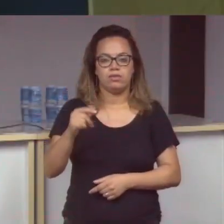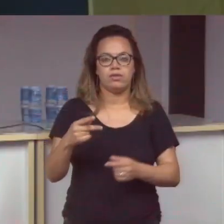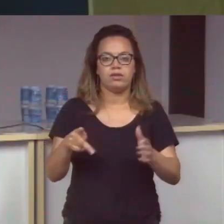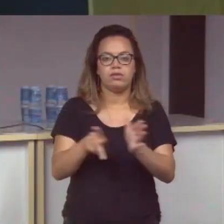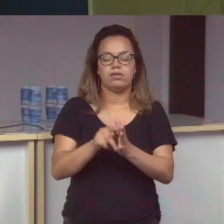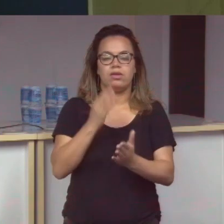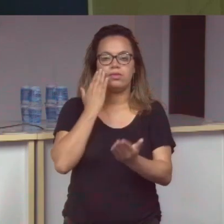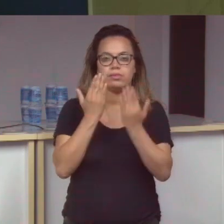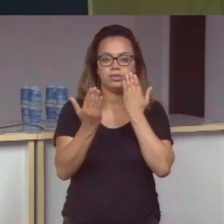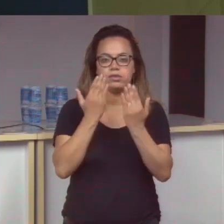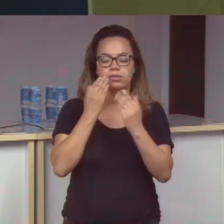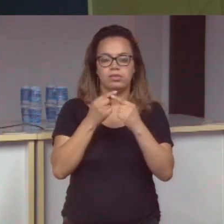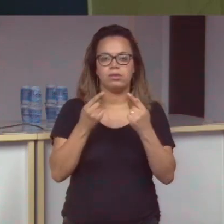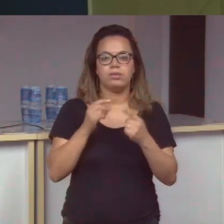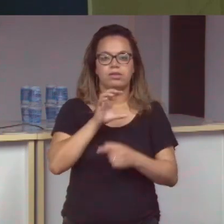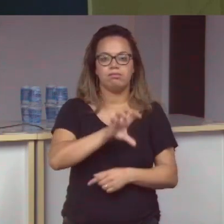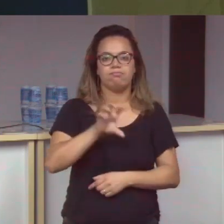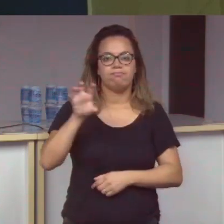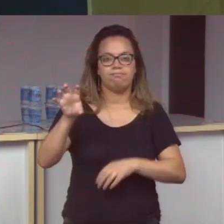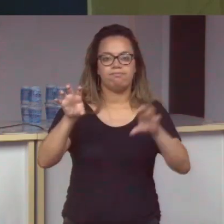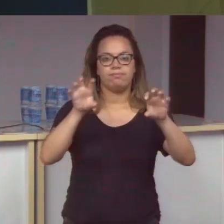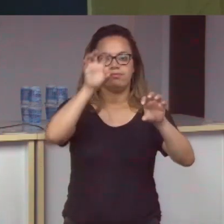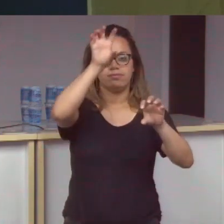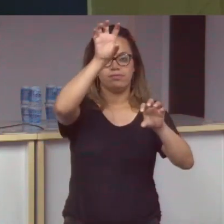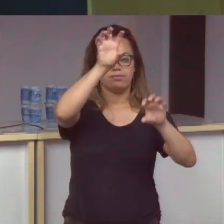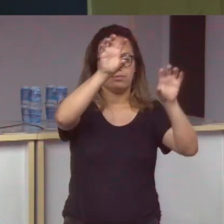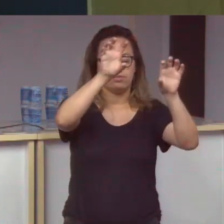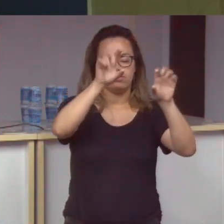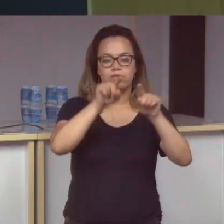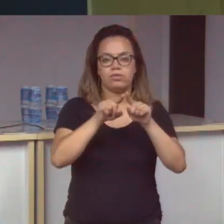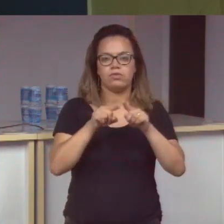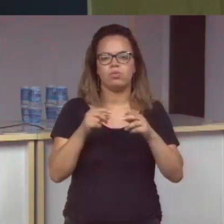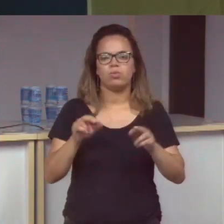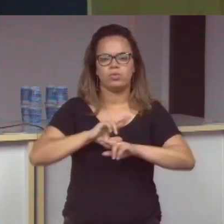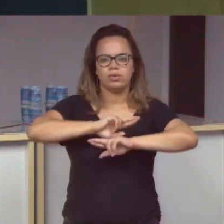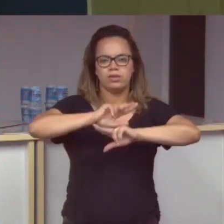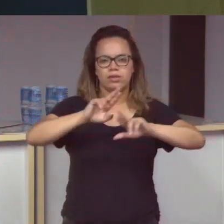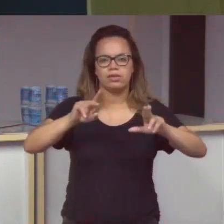todas, com as diferenças que nós temos no nosso país, né?